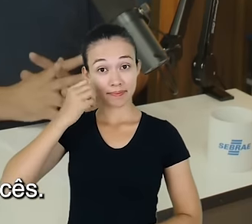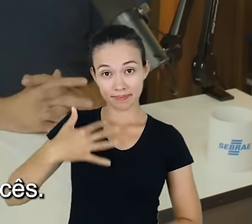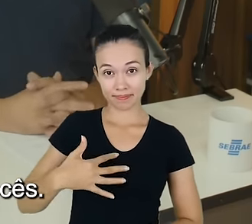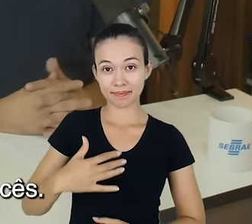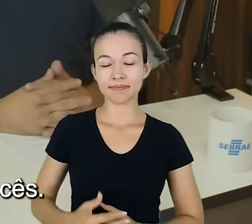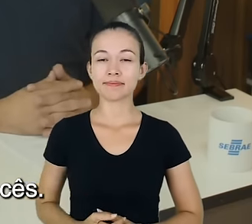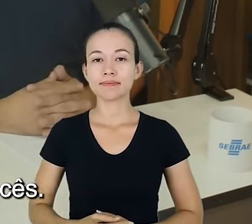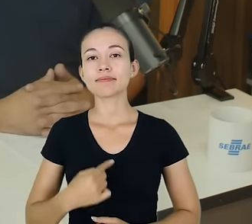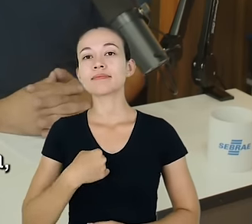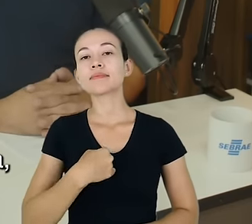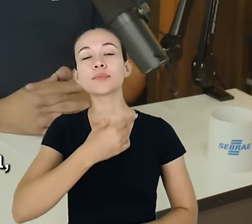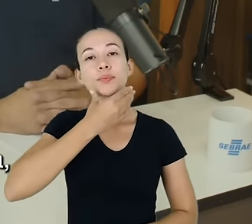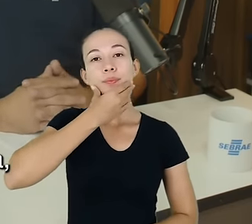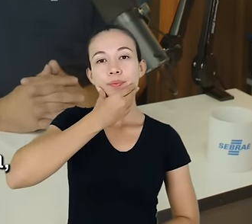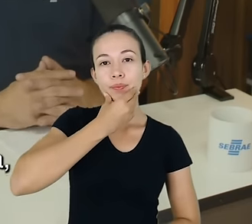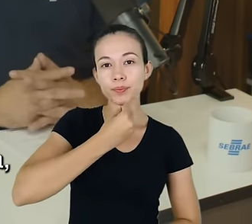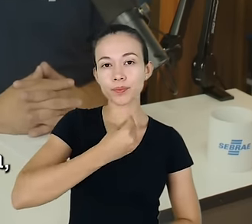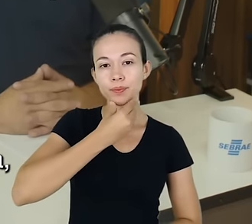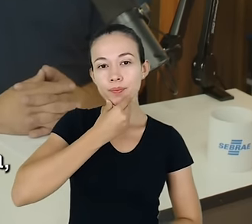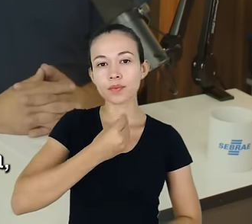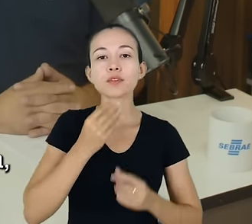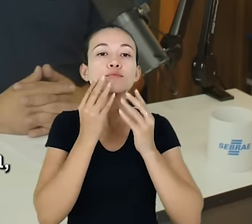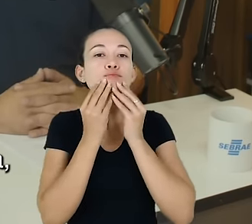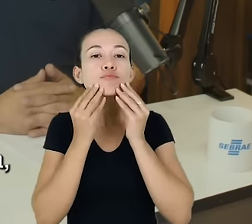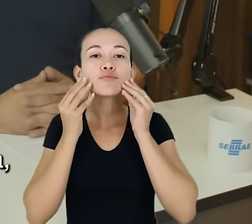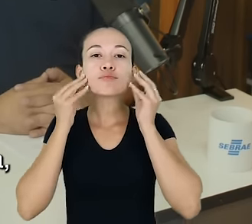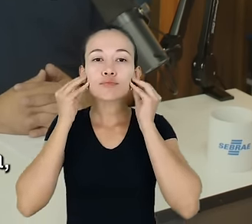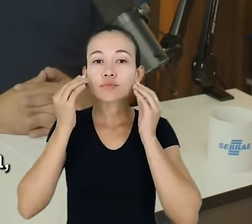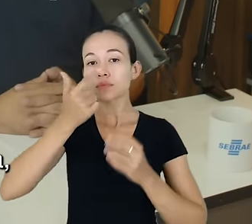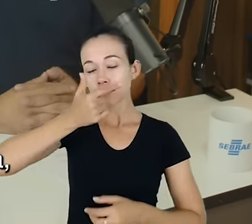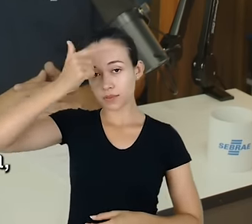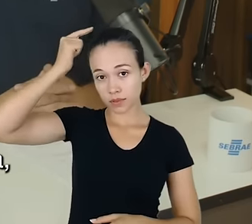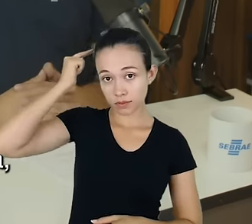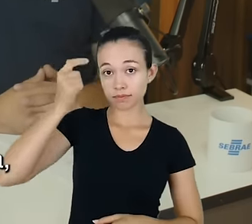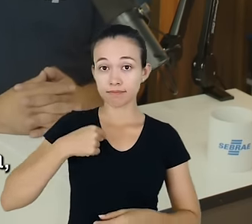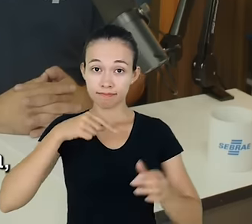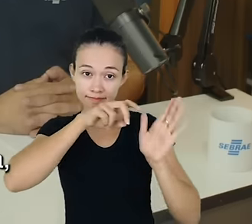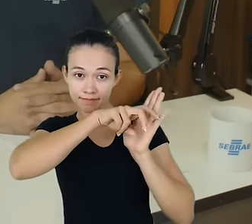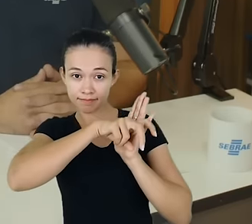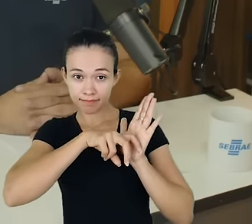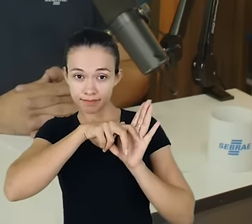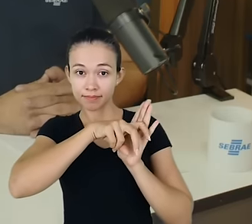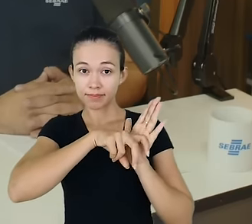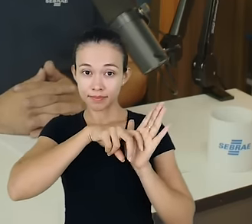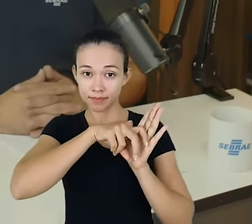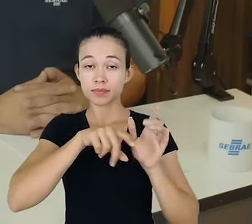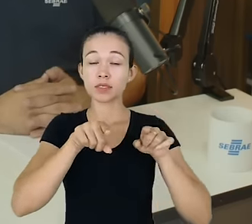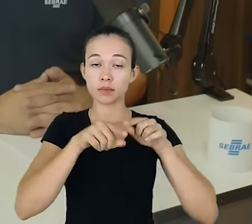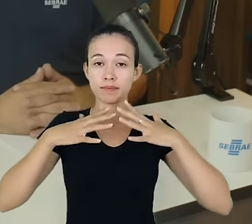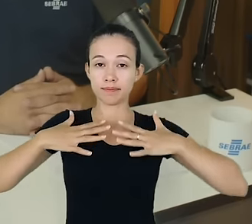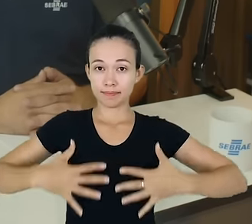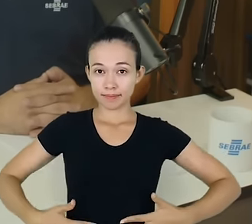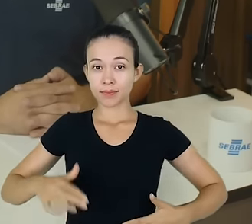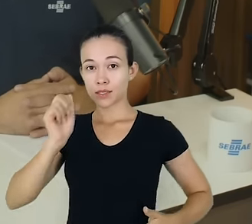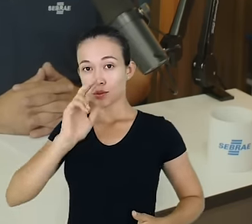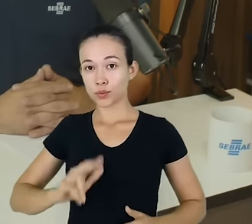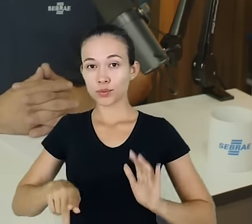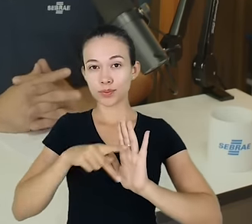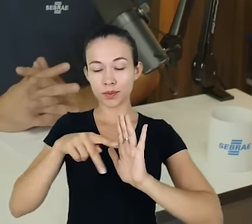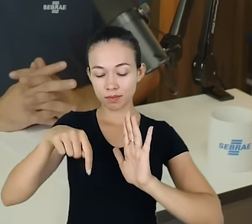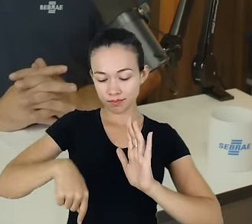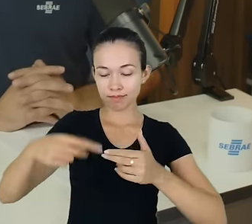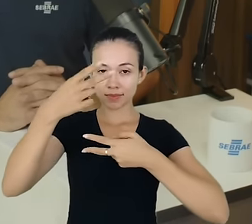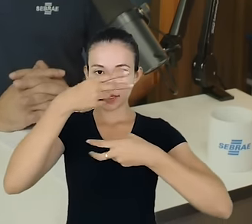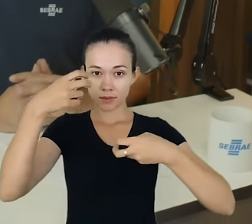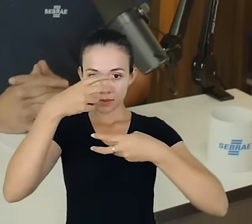autodescrição para vocês eu sou um rapaz com barba careca uso uma cadeira de rodas e tô com uma cadeira camiseta azul do sebrai